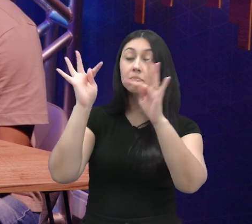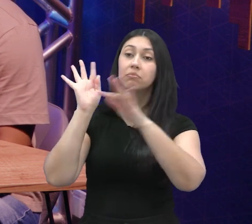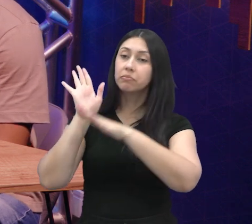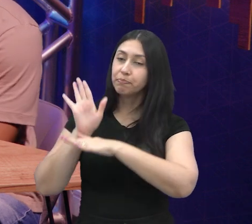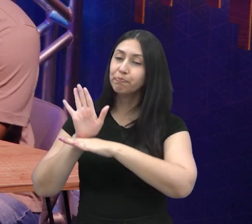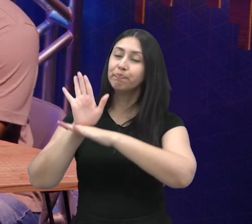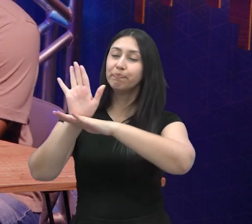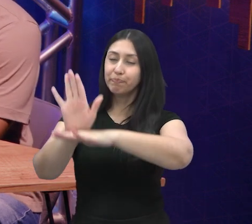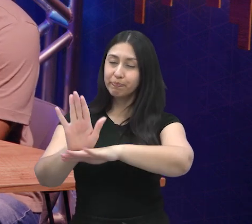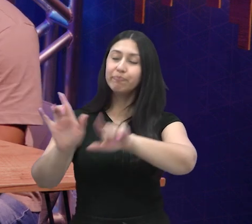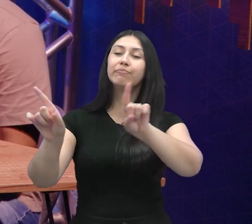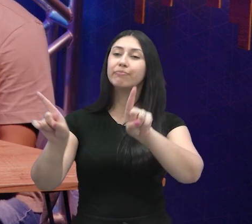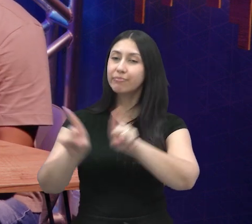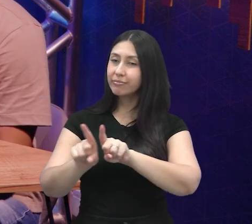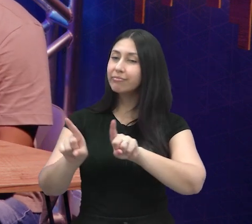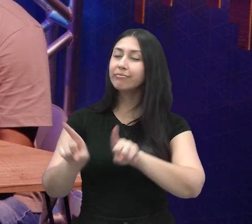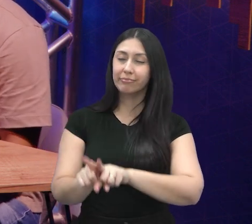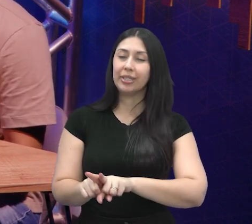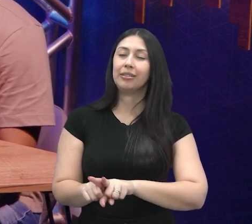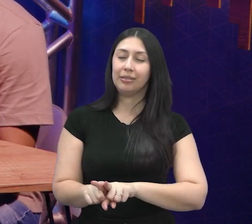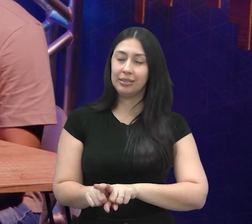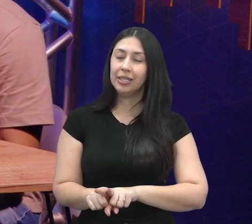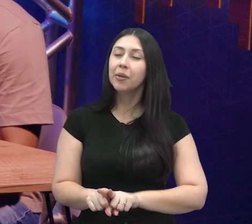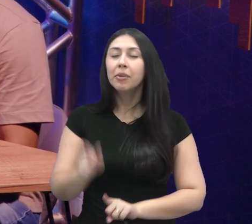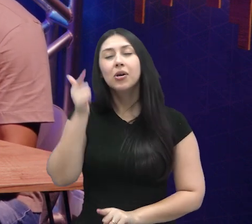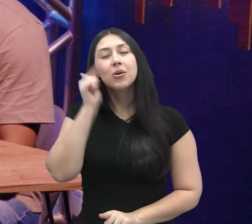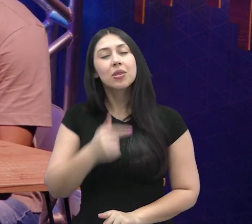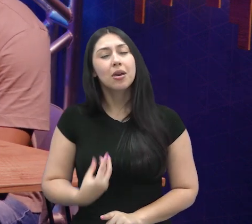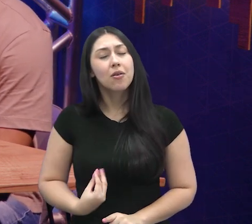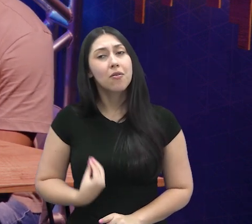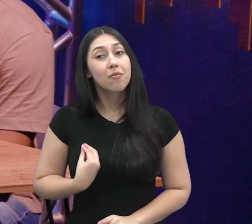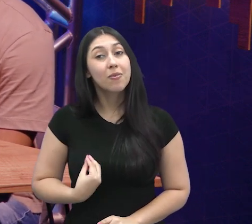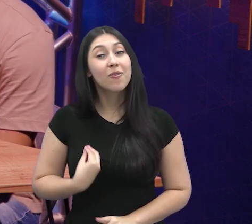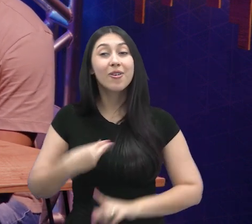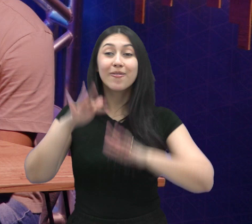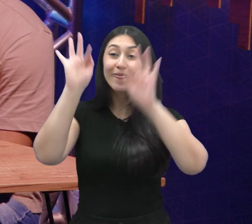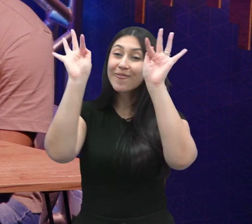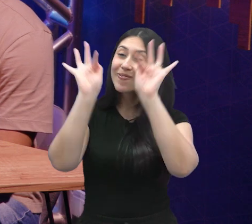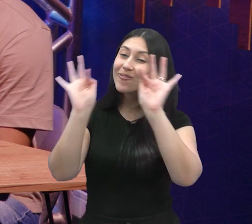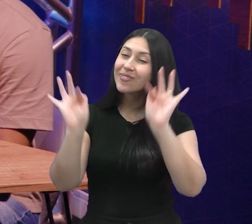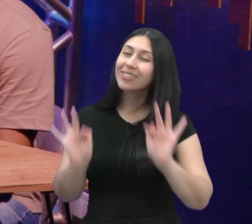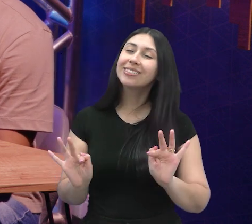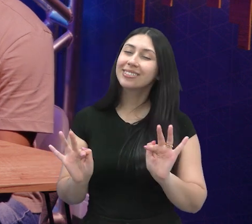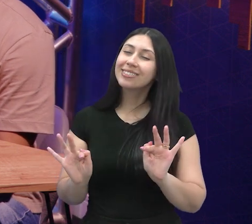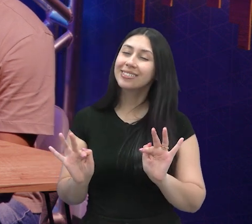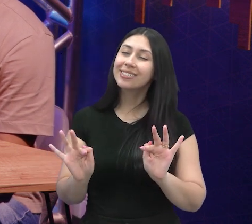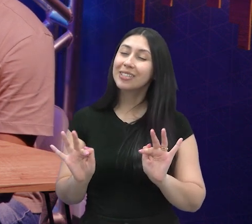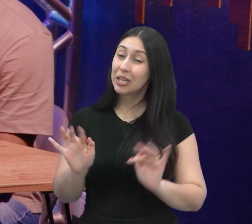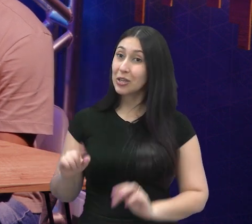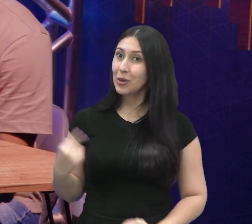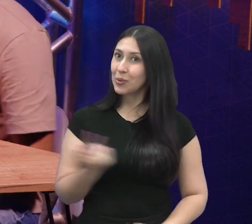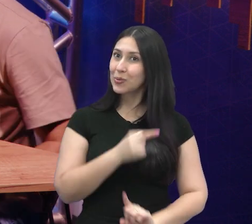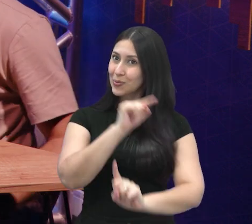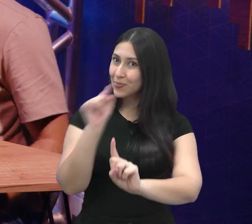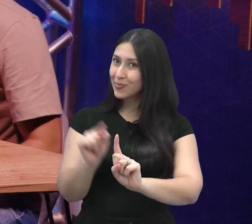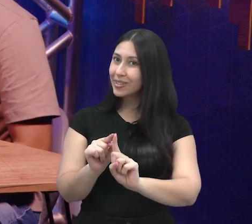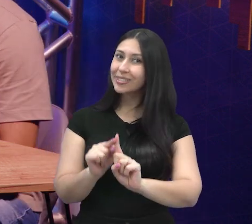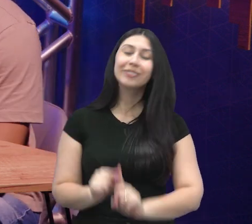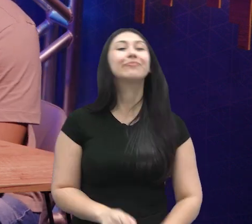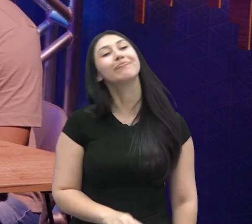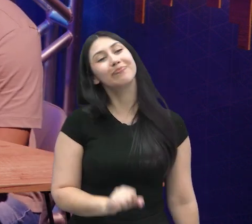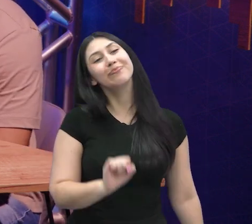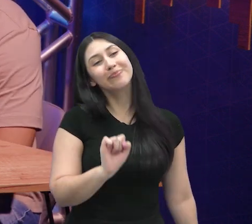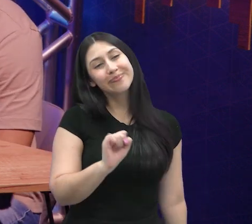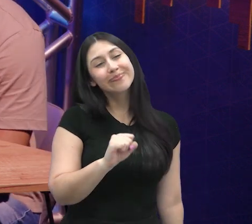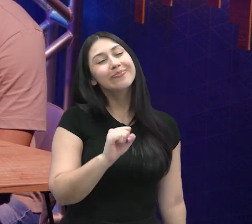muitas outras coisas e com isso também, para você ficar bem, conseguir viver a sua vida feliz, que esse é o nosso objetivo aqui